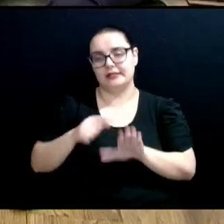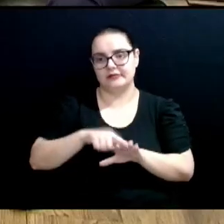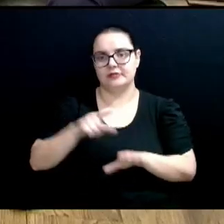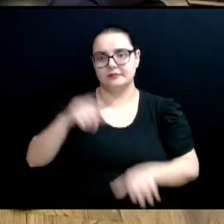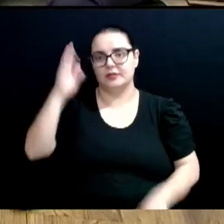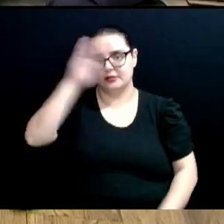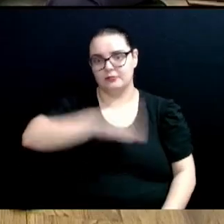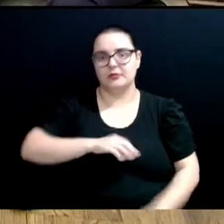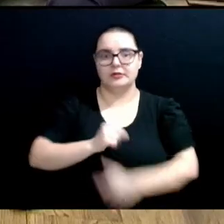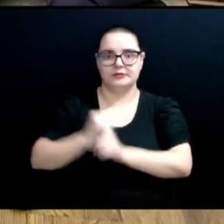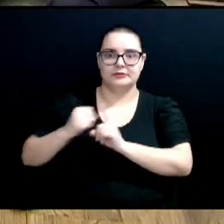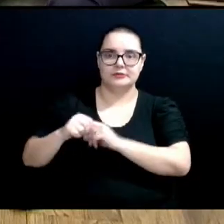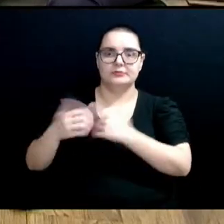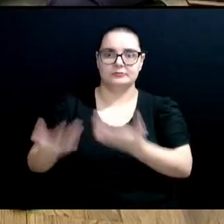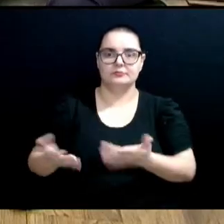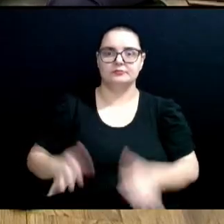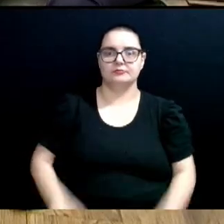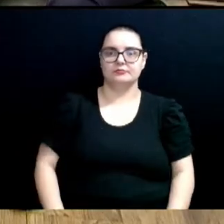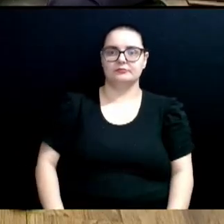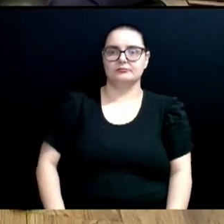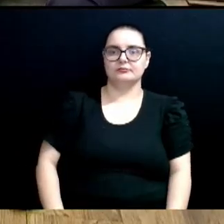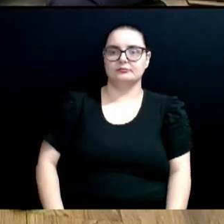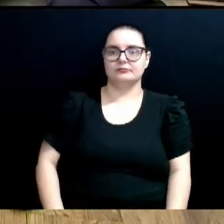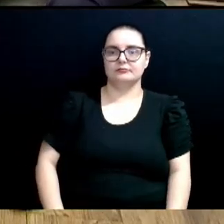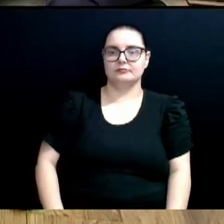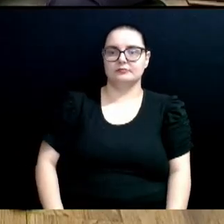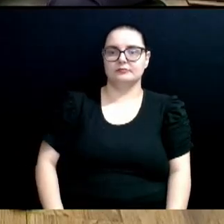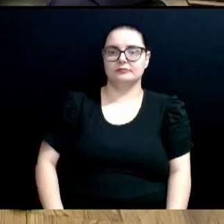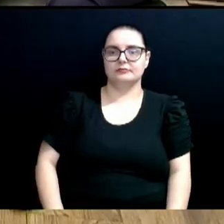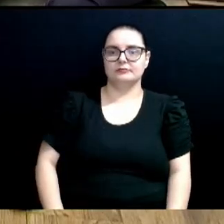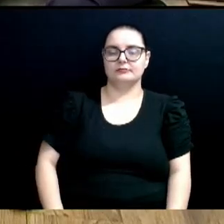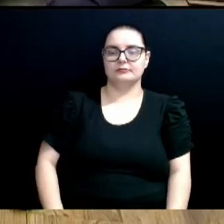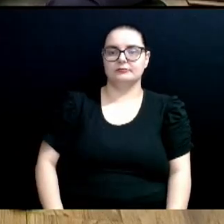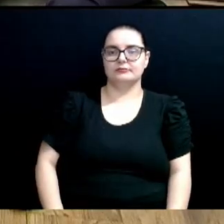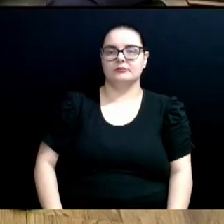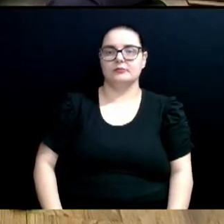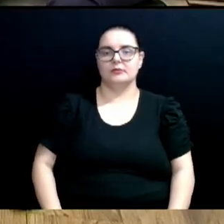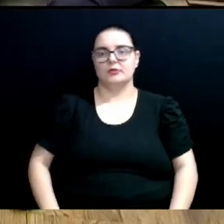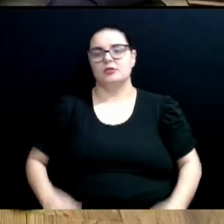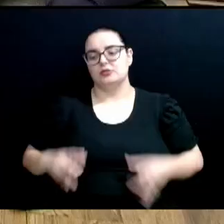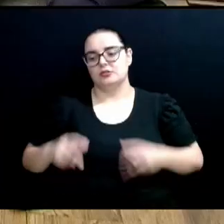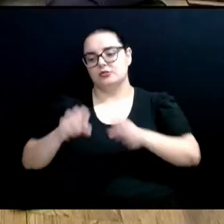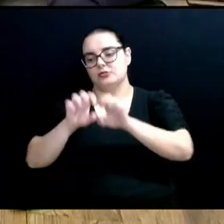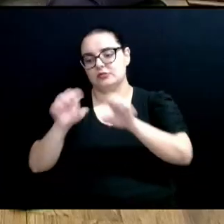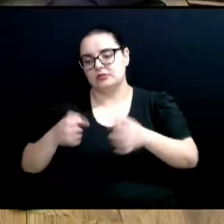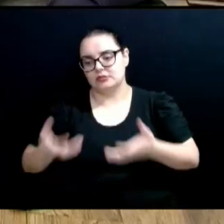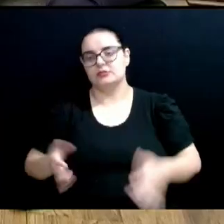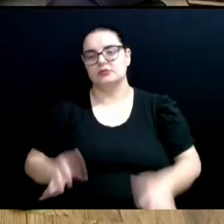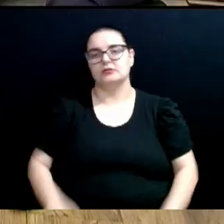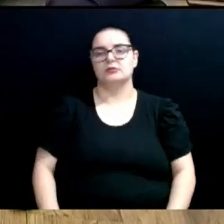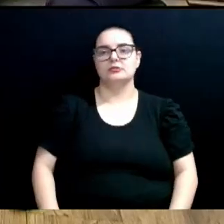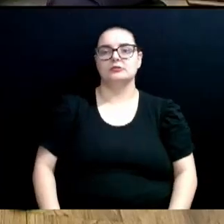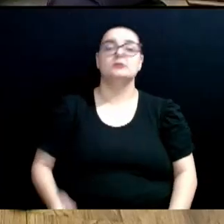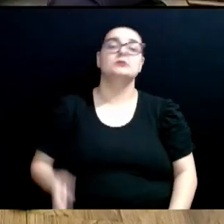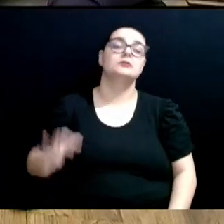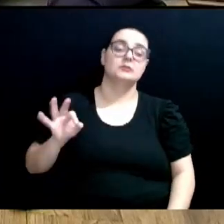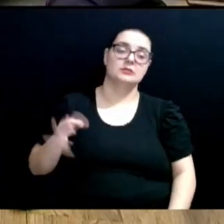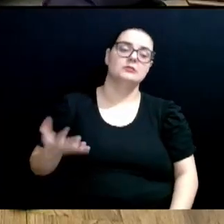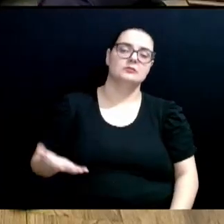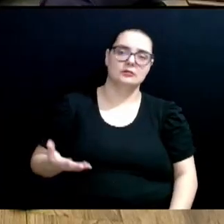sociedade, é o mal de todo esse mecanismo, né? Então, certamente fragiliza, nós precisamos